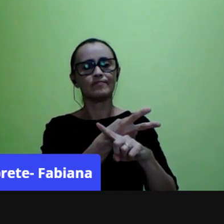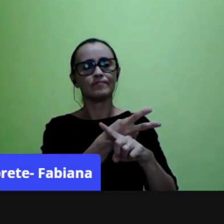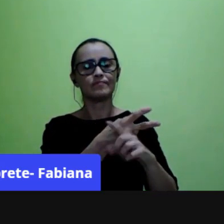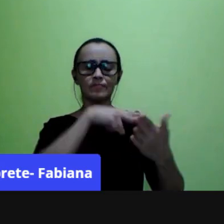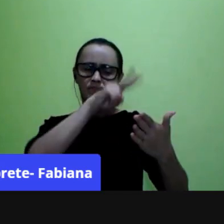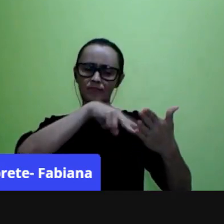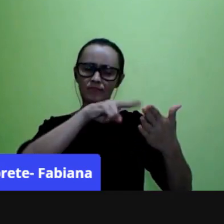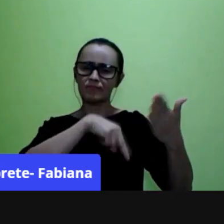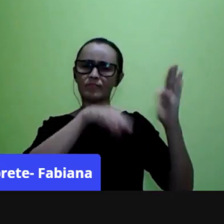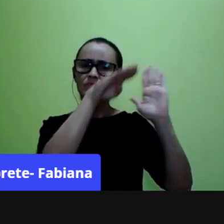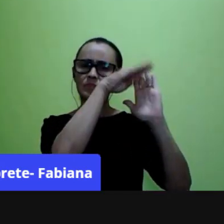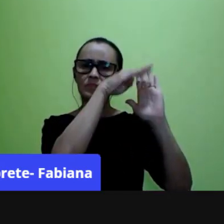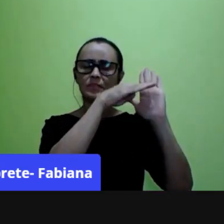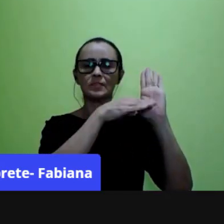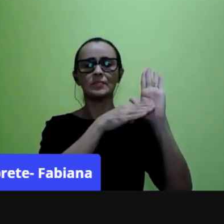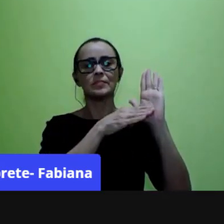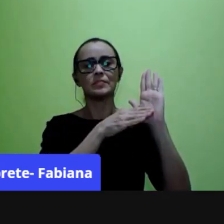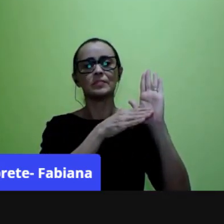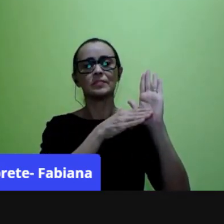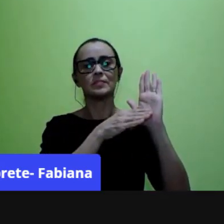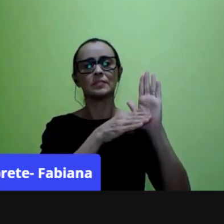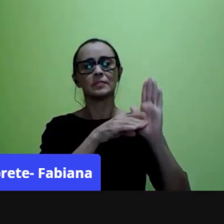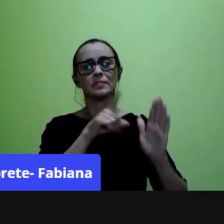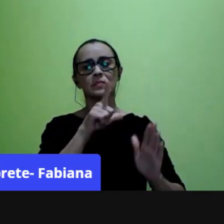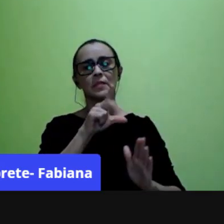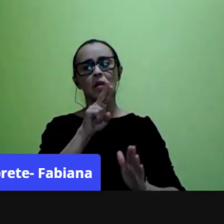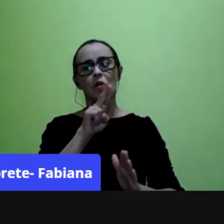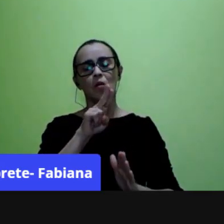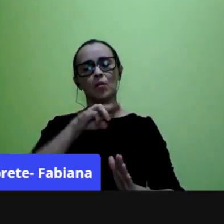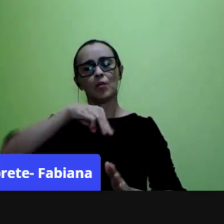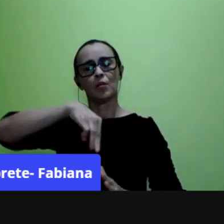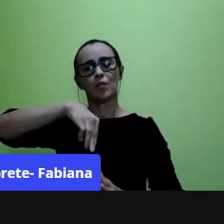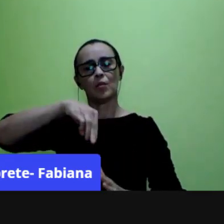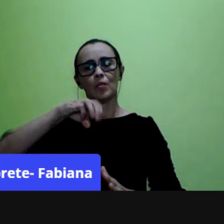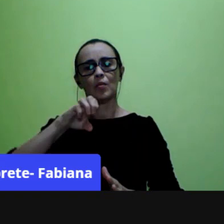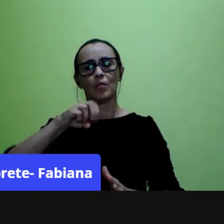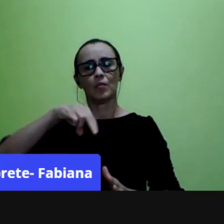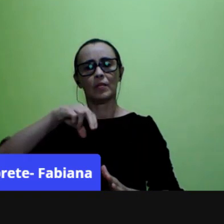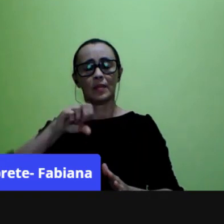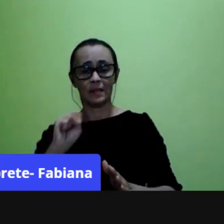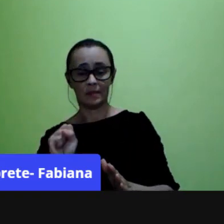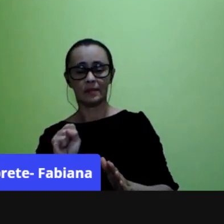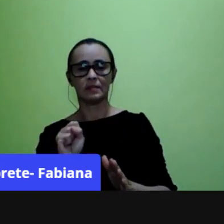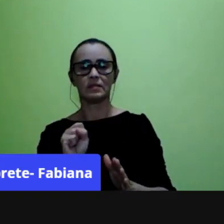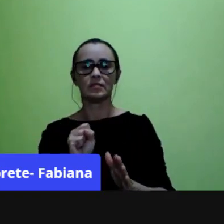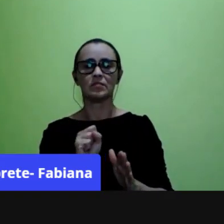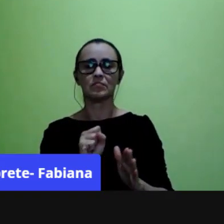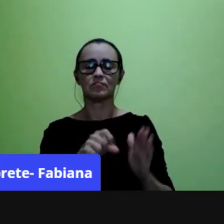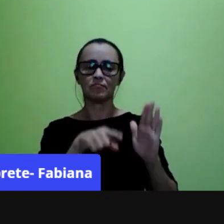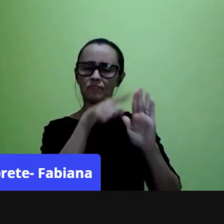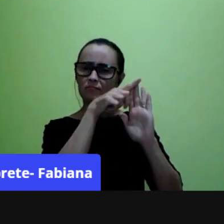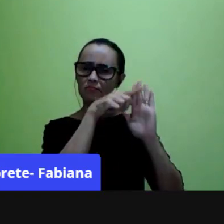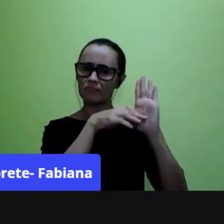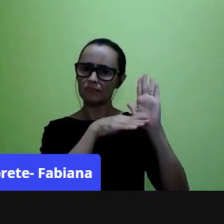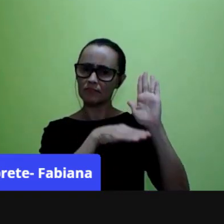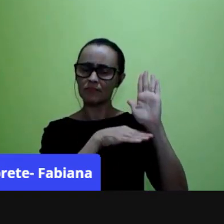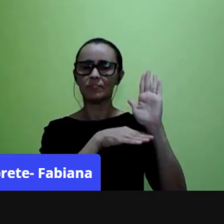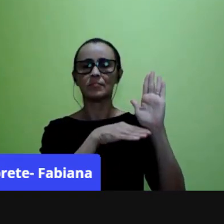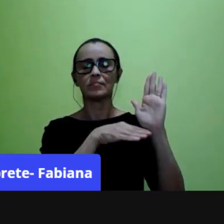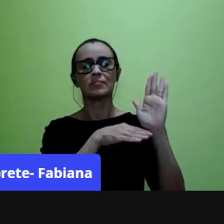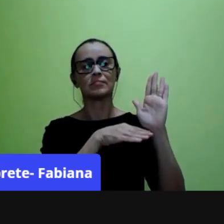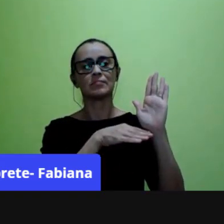tem uma unidade que se chama lumens. Ele tem lá o número de lumens que aquela lâmpada contém.